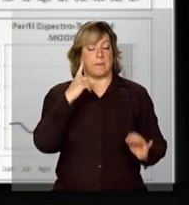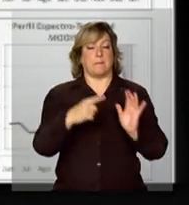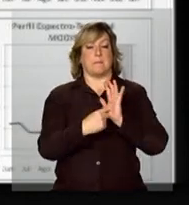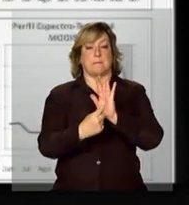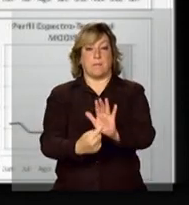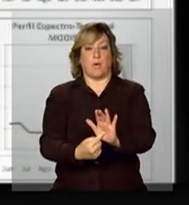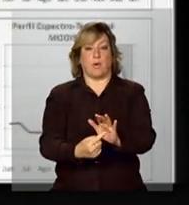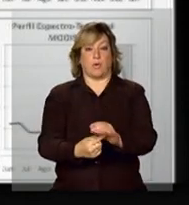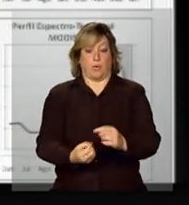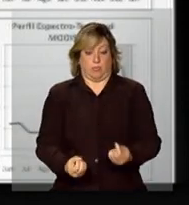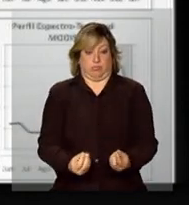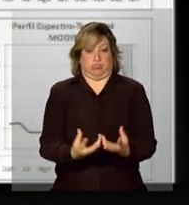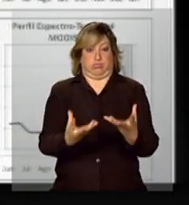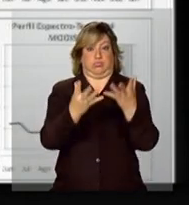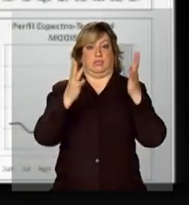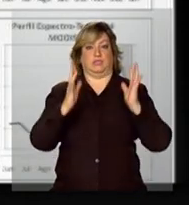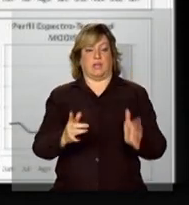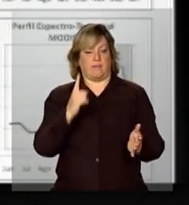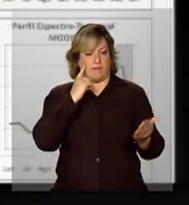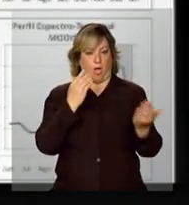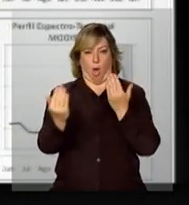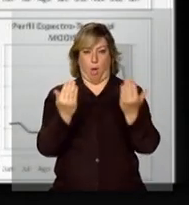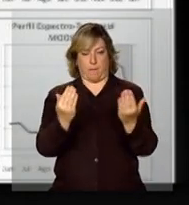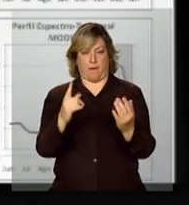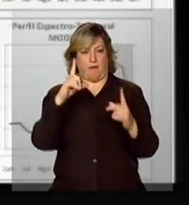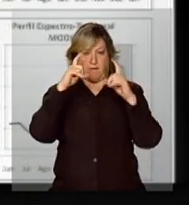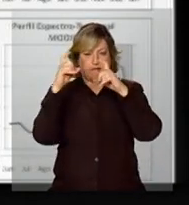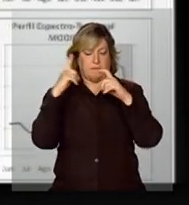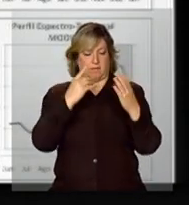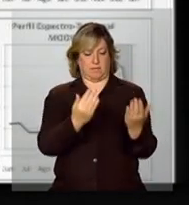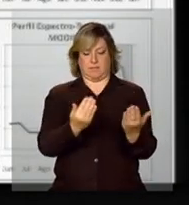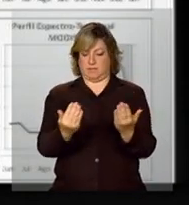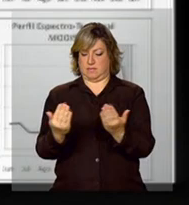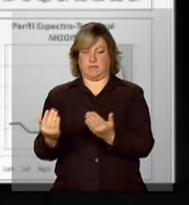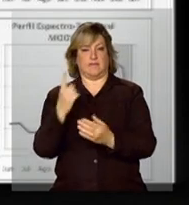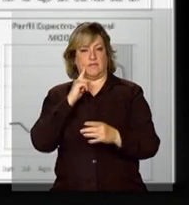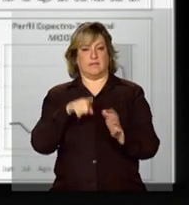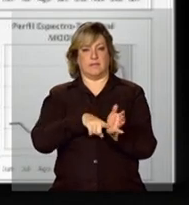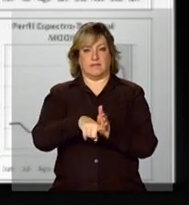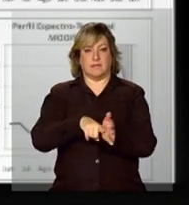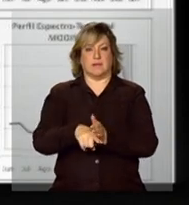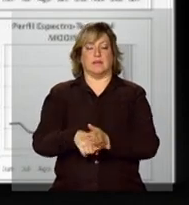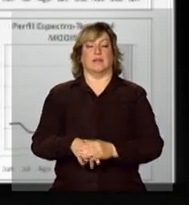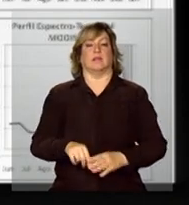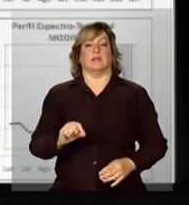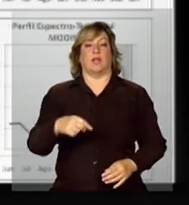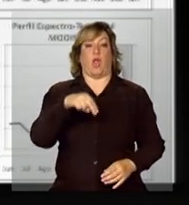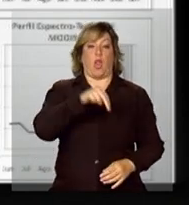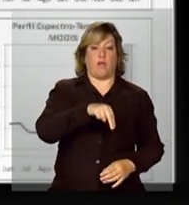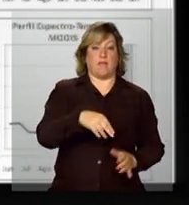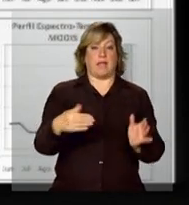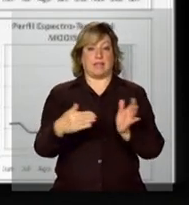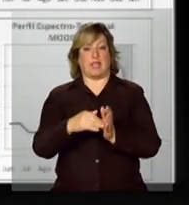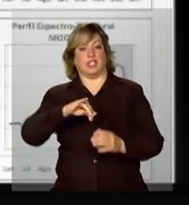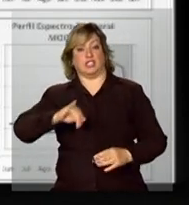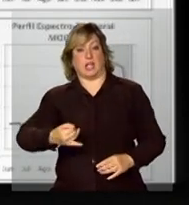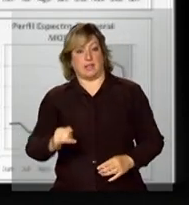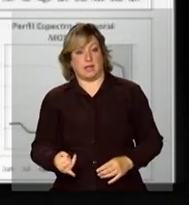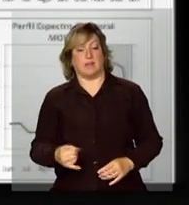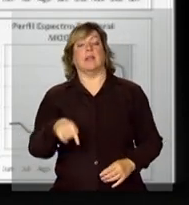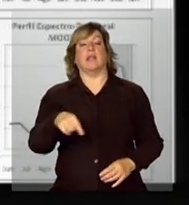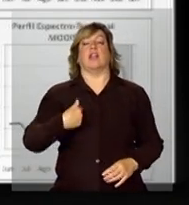de máximo de desenvolvimento da cultura, aqui na faixa, dependendo, claro, do calendário agrícola, mas de novembro a janeiro, a gente